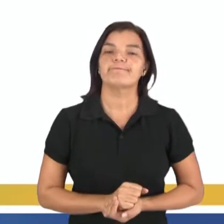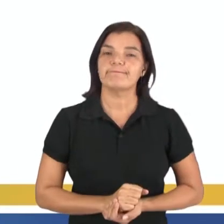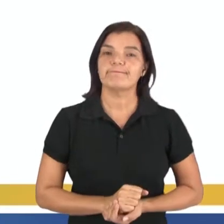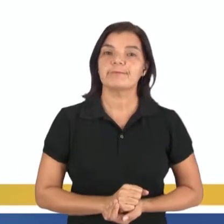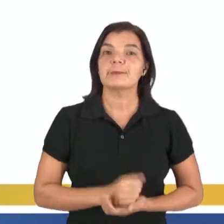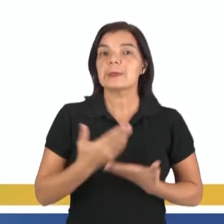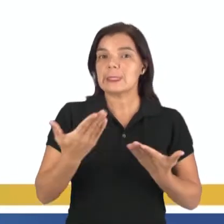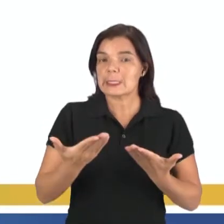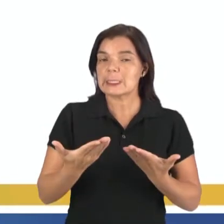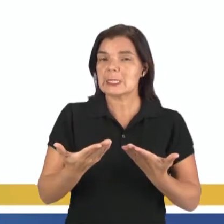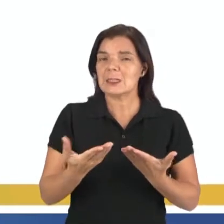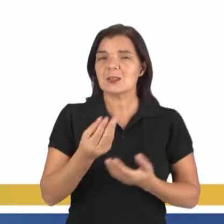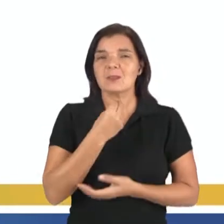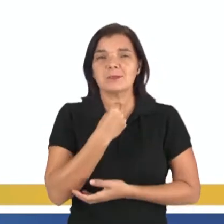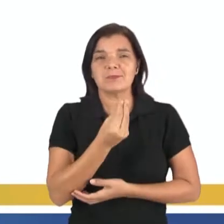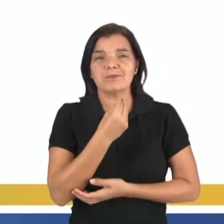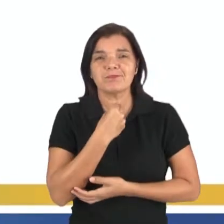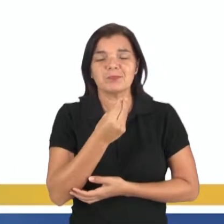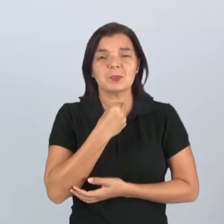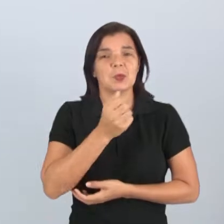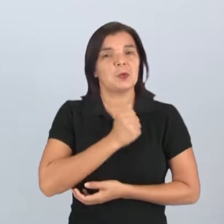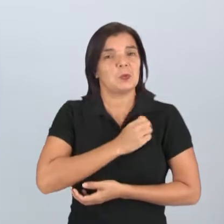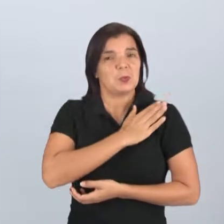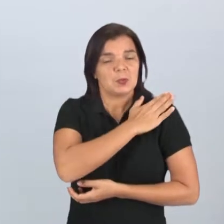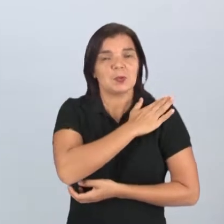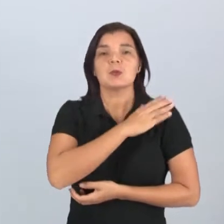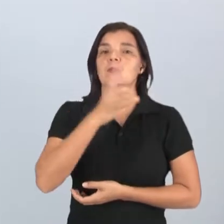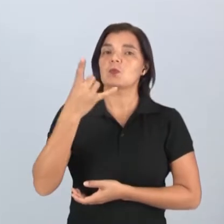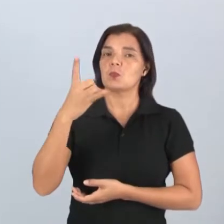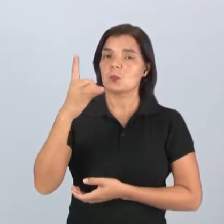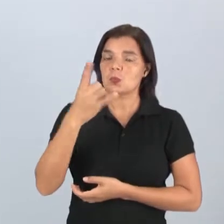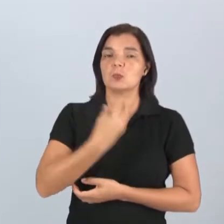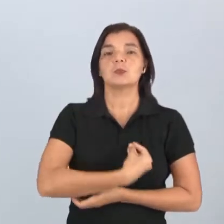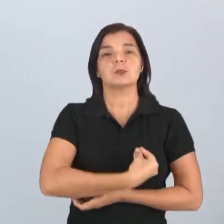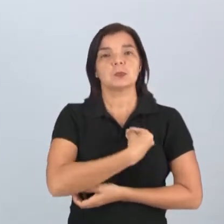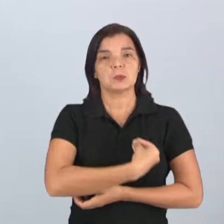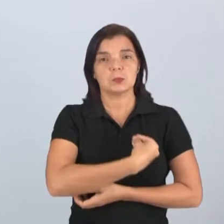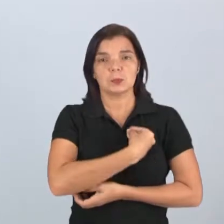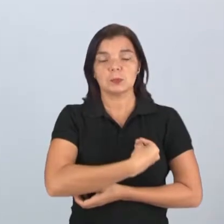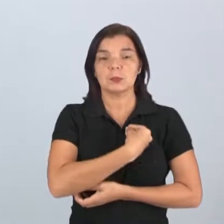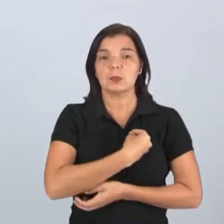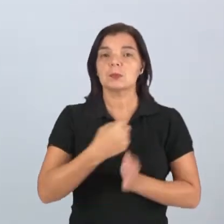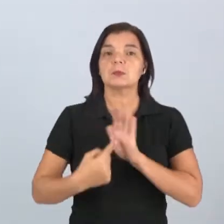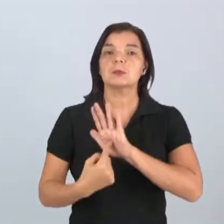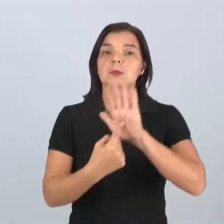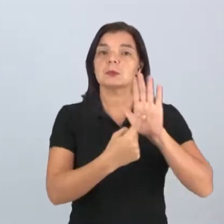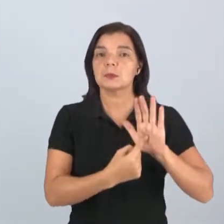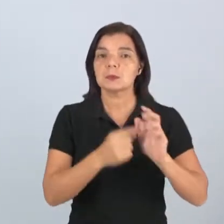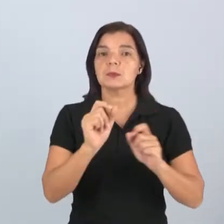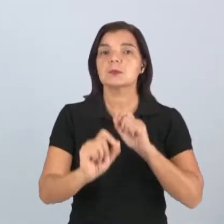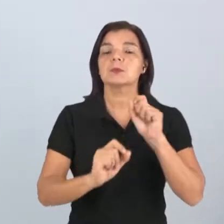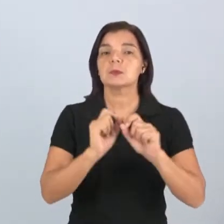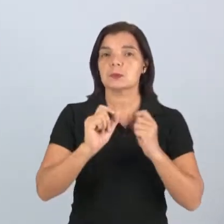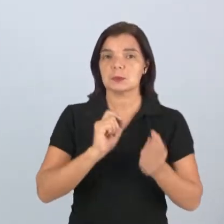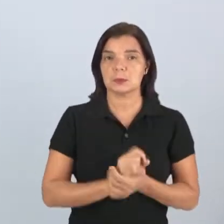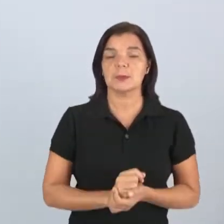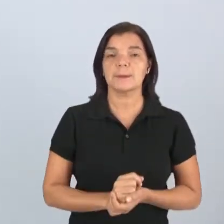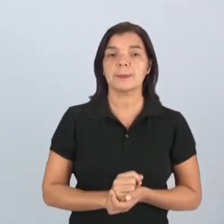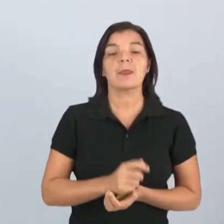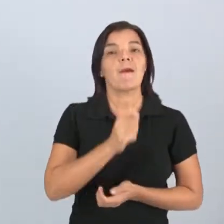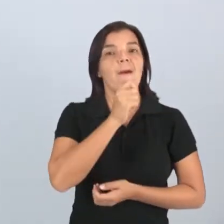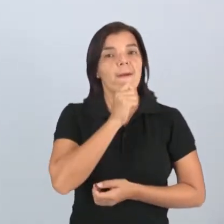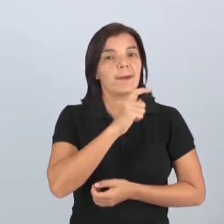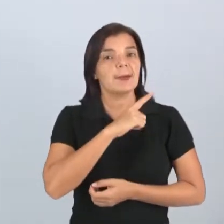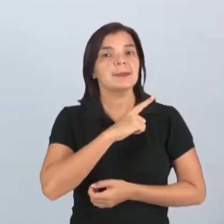Enfim, então essa fragilidade militar que os bolivianos também vivenciavam demonstrava que eles